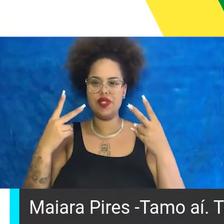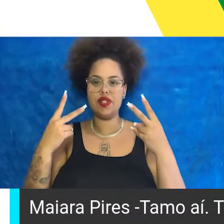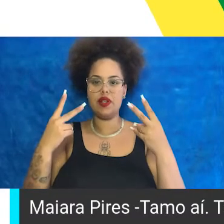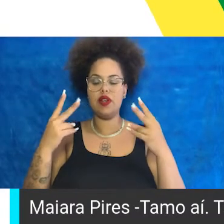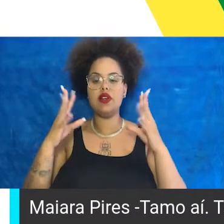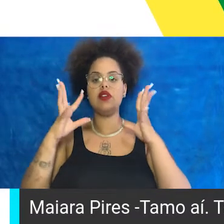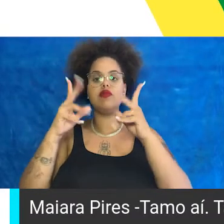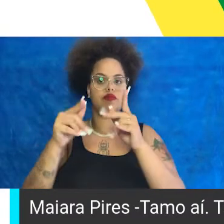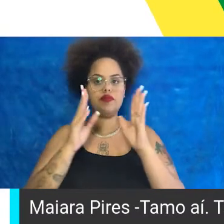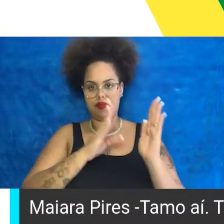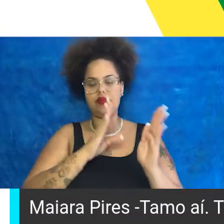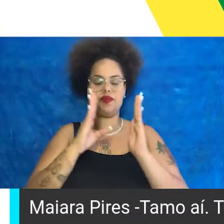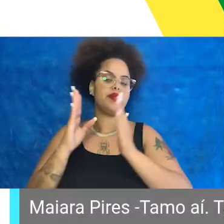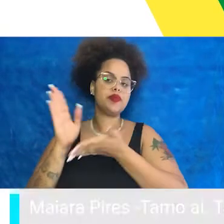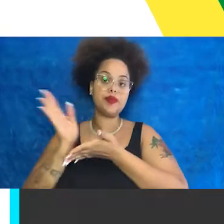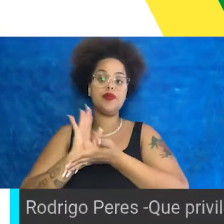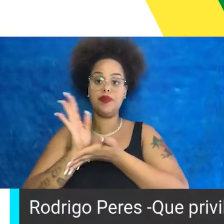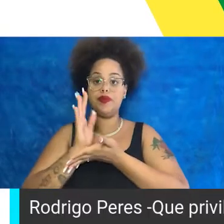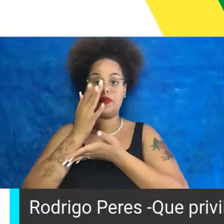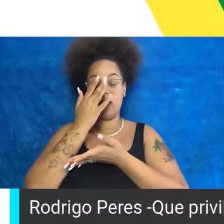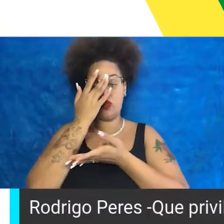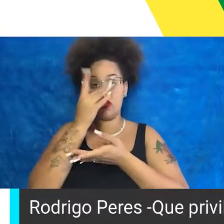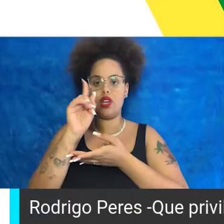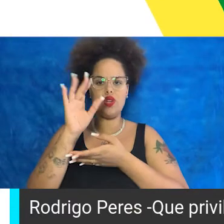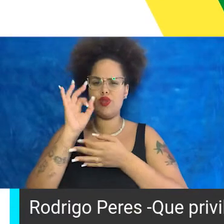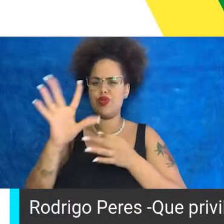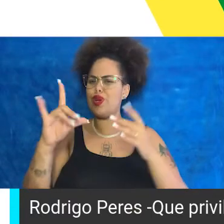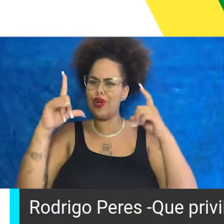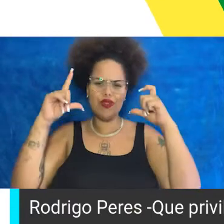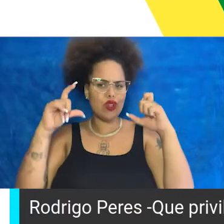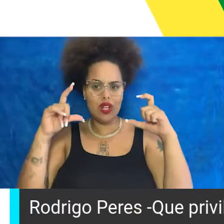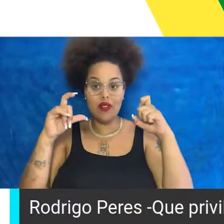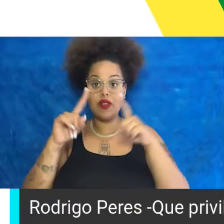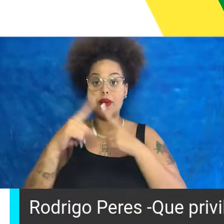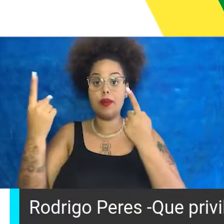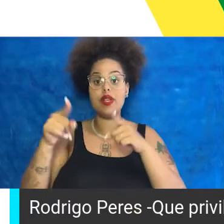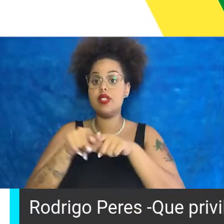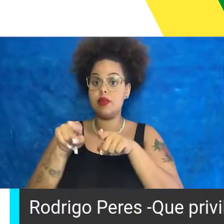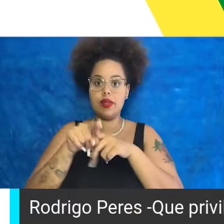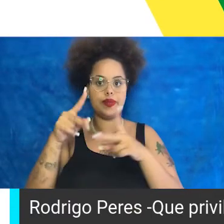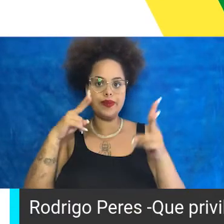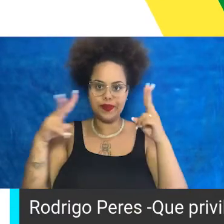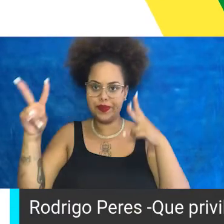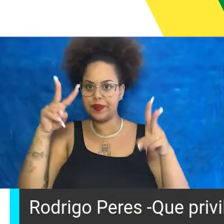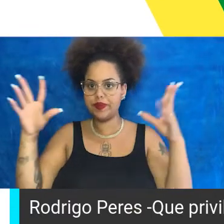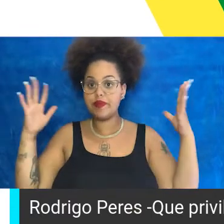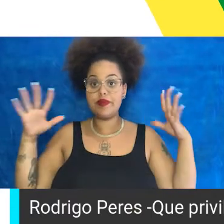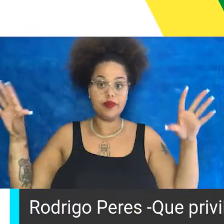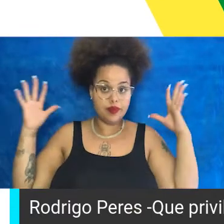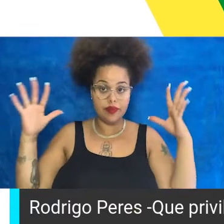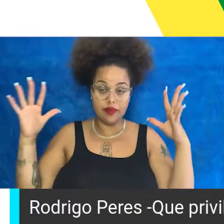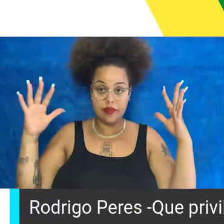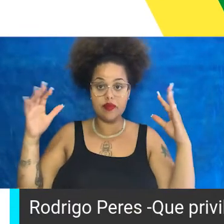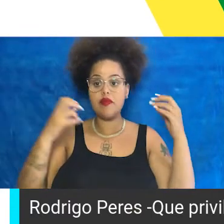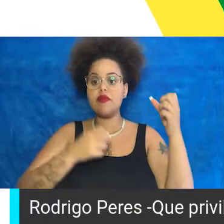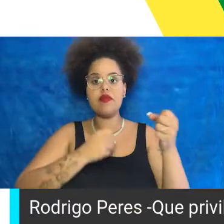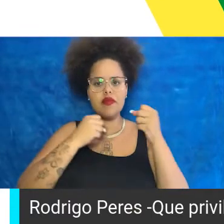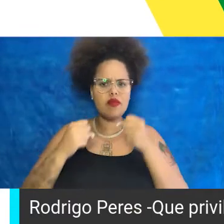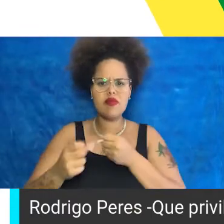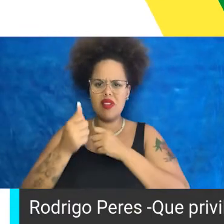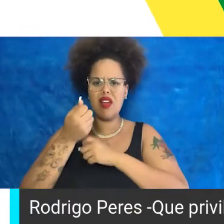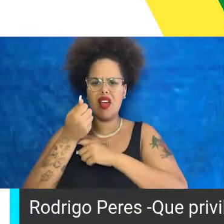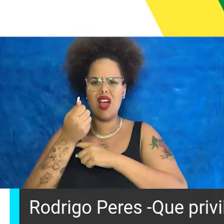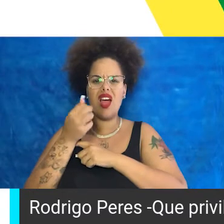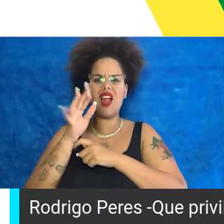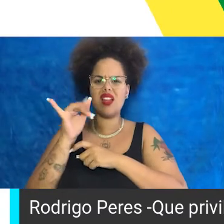essas partes, né, do filme, assim, não só na fotografia, mas também no visual, no cenário, né, no posicionamento de ator,